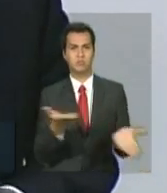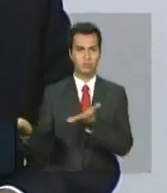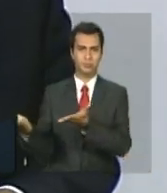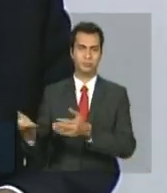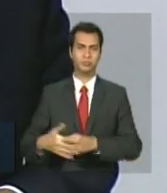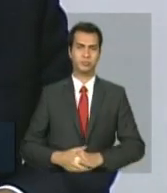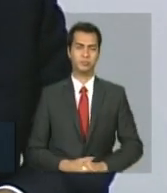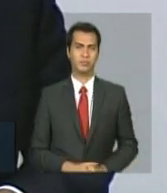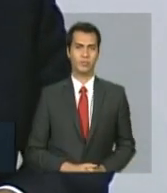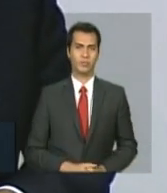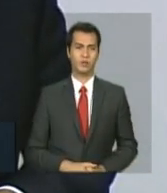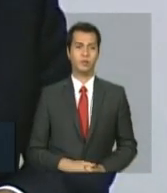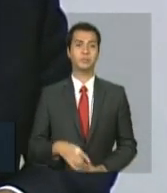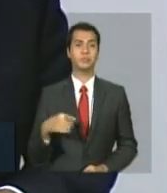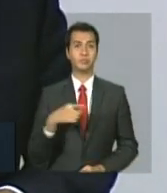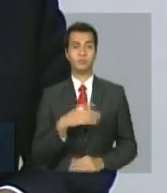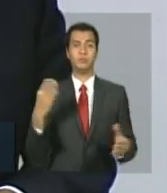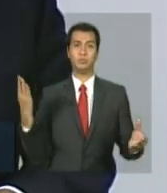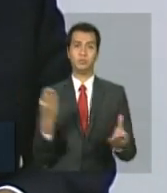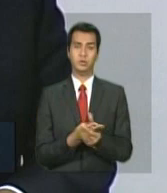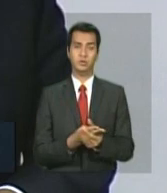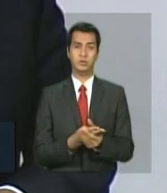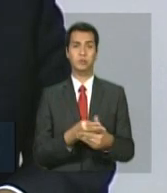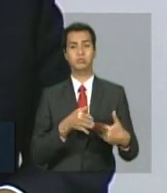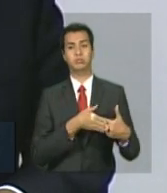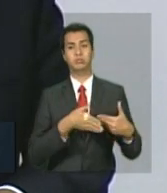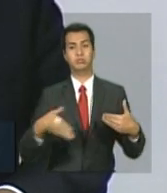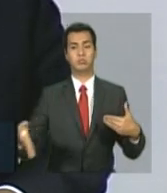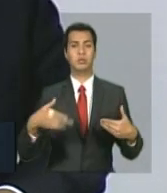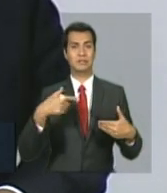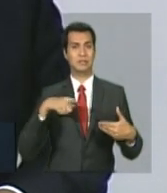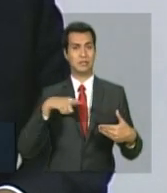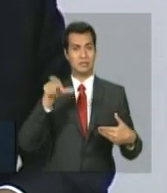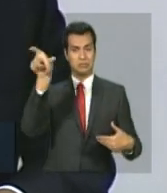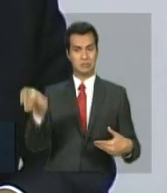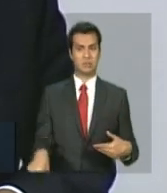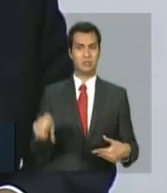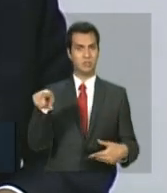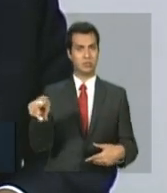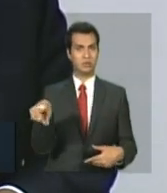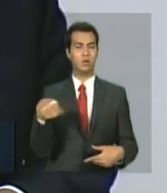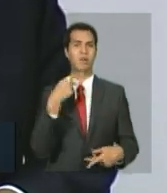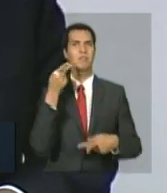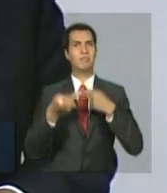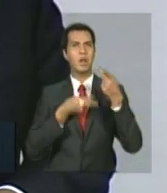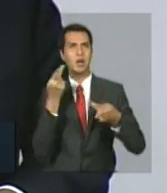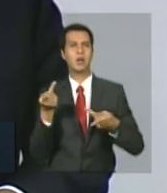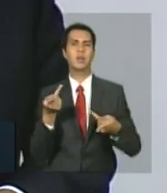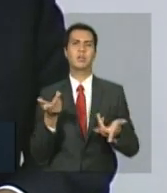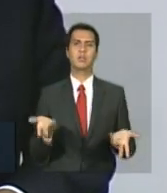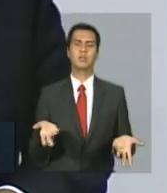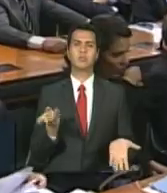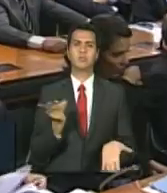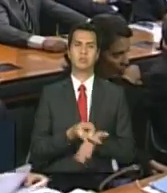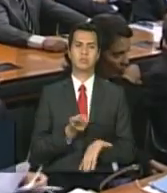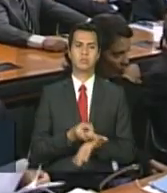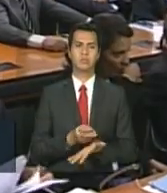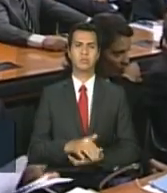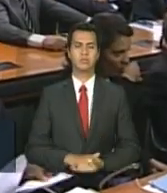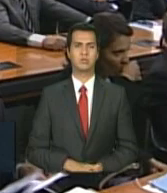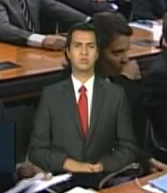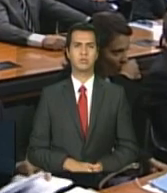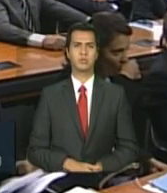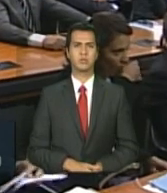processo, houve a revelação por parte dessa pessoa, que chegou a fazer insinuações. Havia notícia de ilações